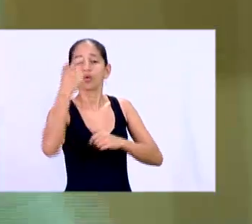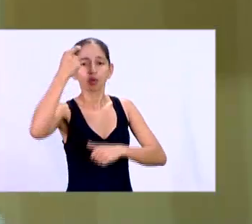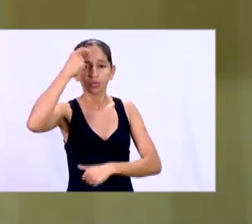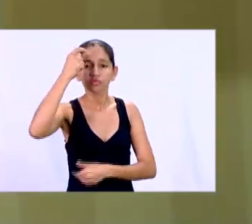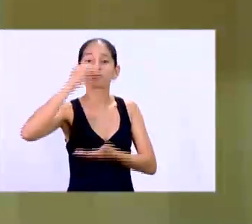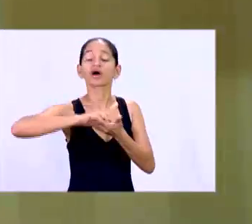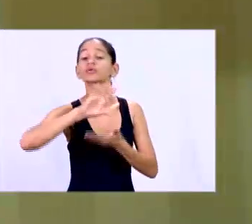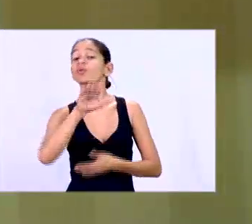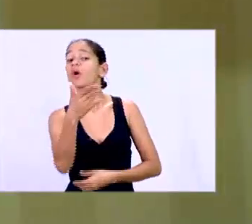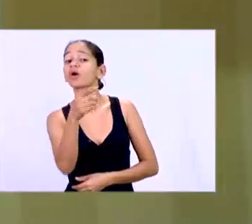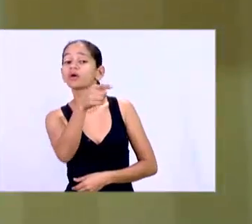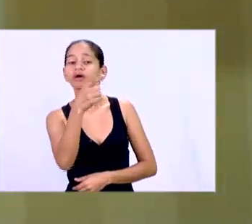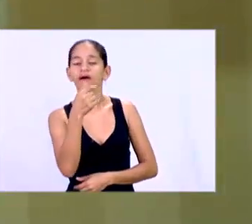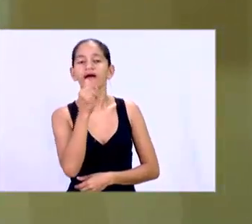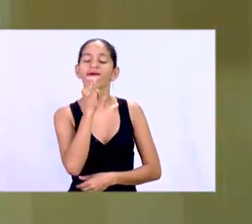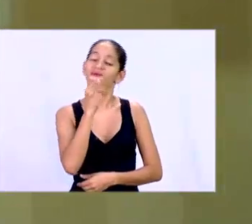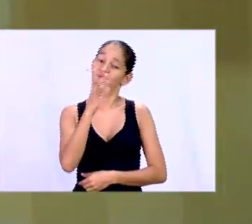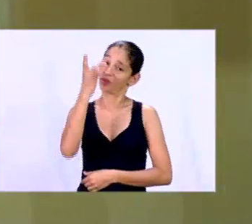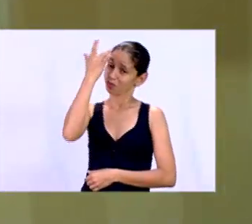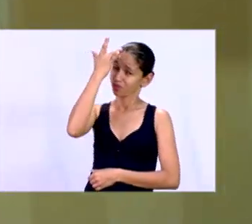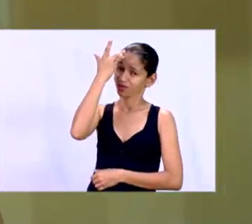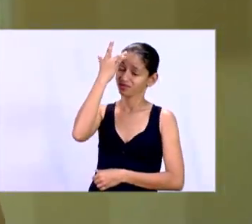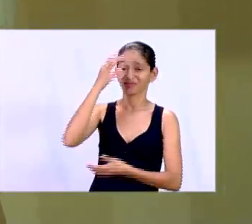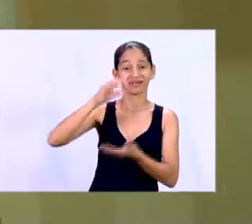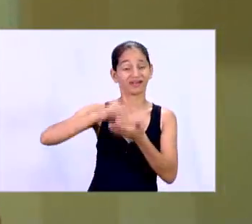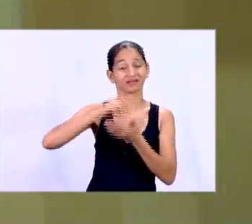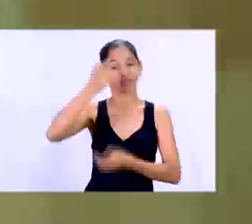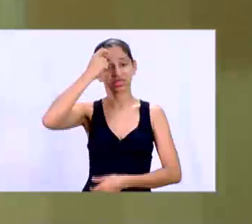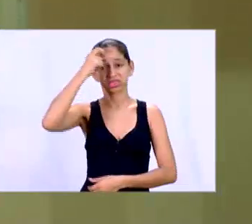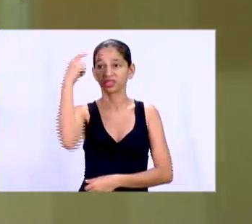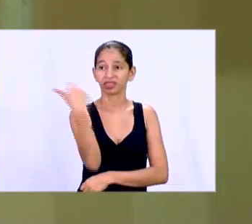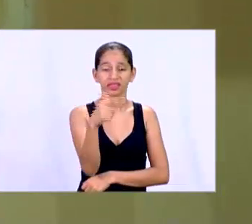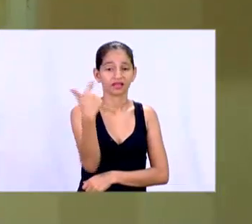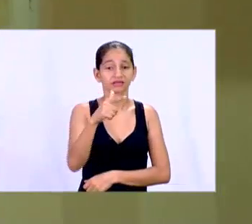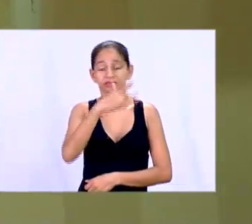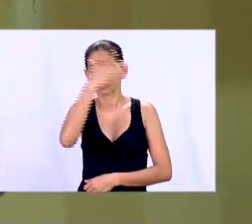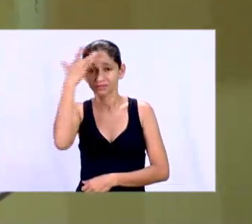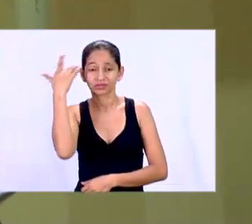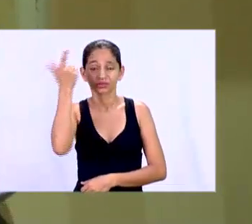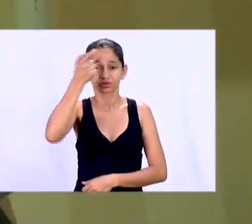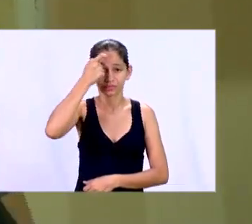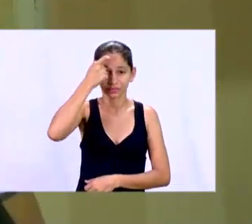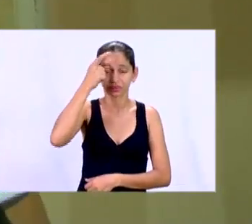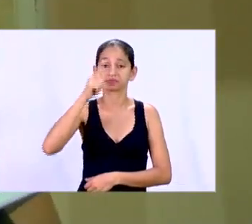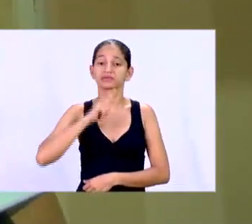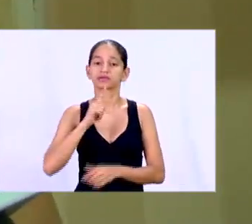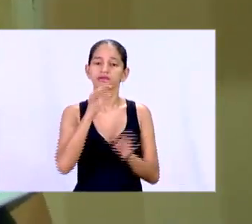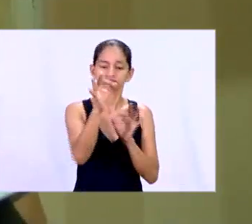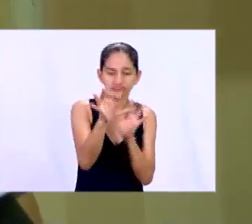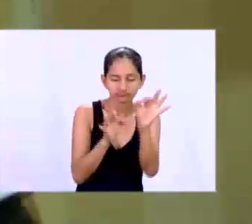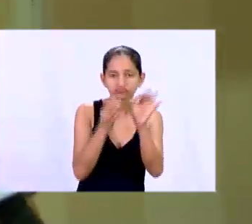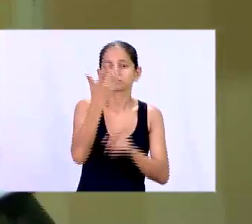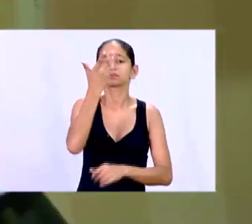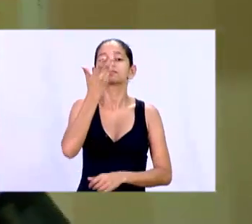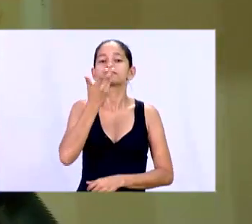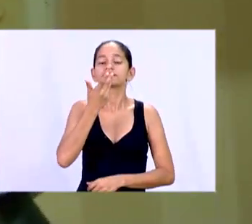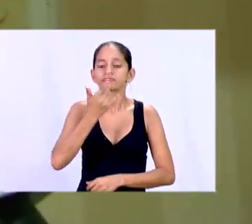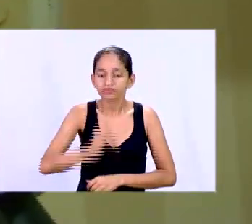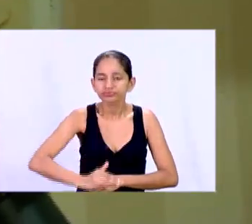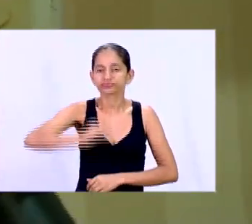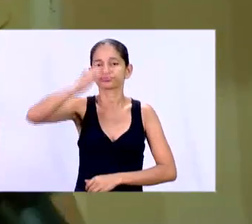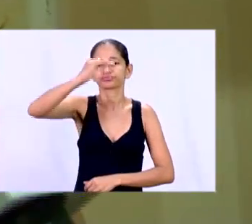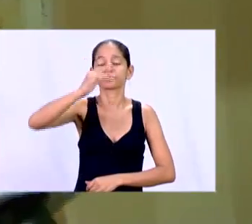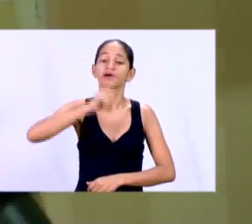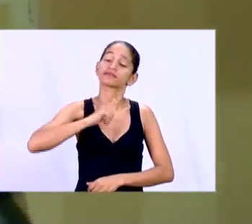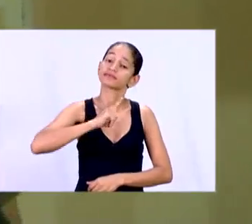moralidade? Eu digo que é uma questão de moralidade. Como todos nós temos um período para a formação da personalidade, eu imagino